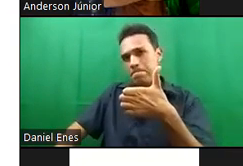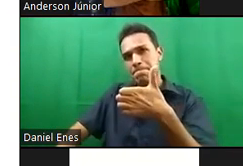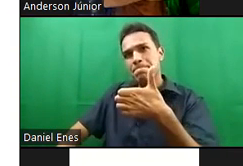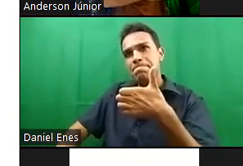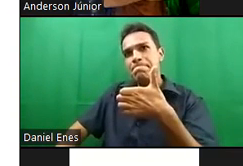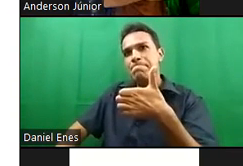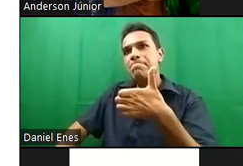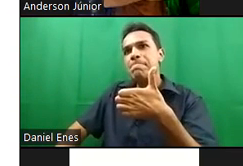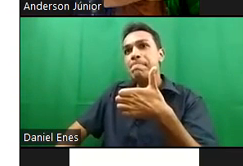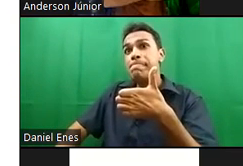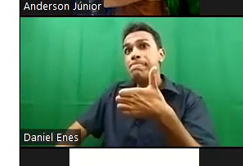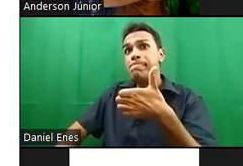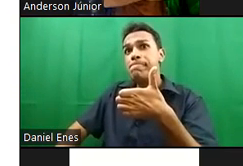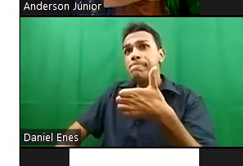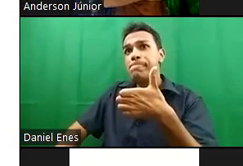aí?